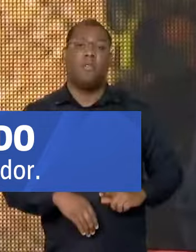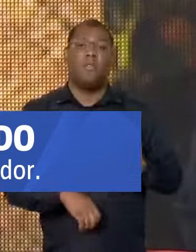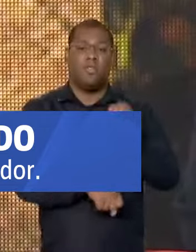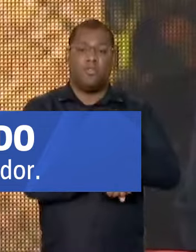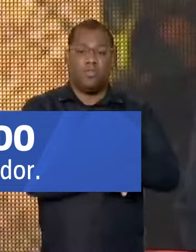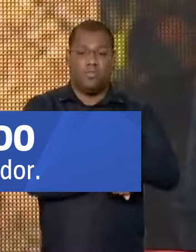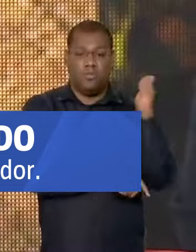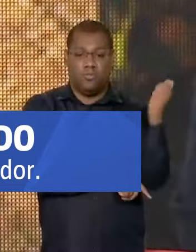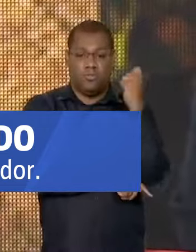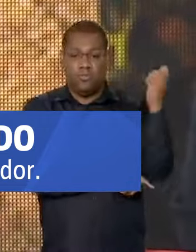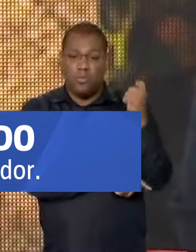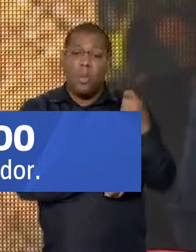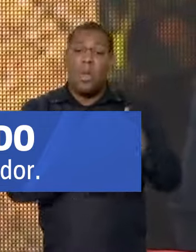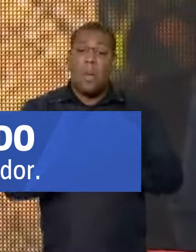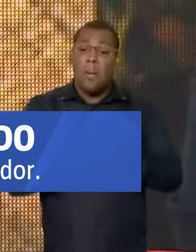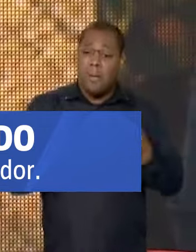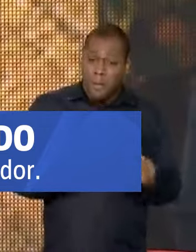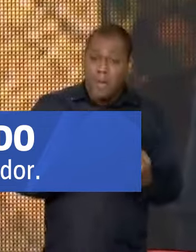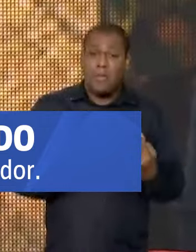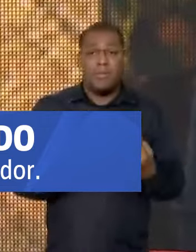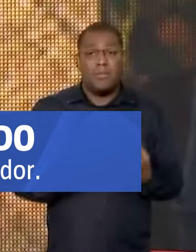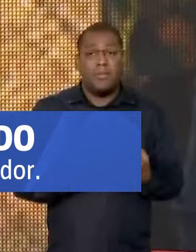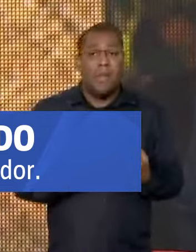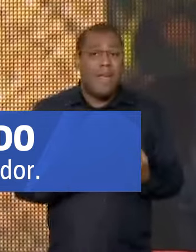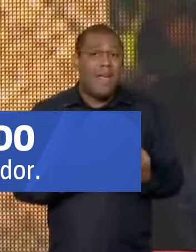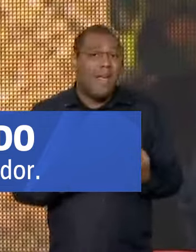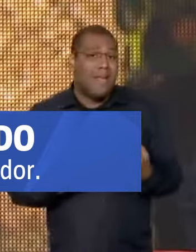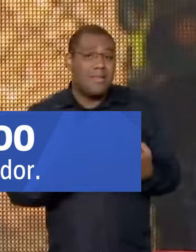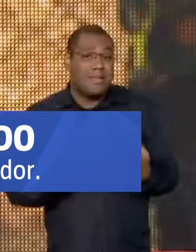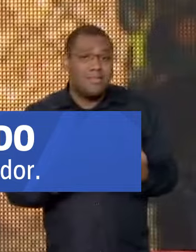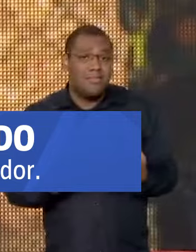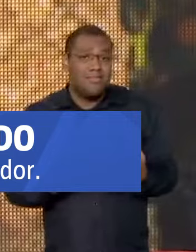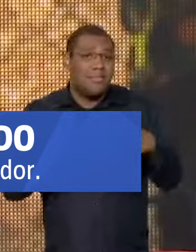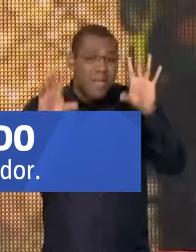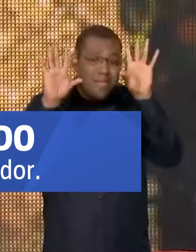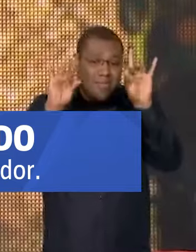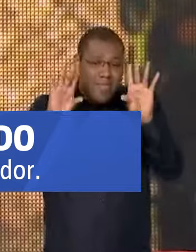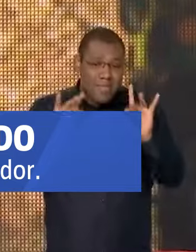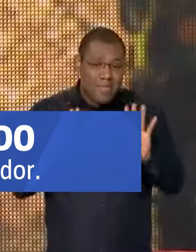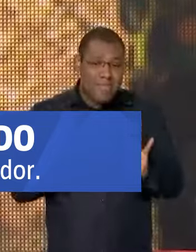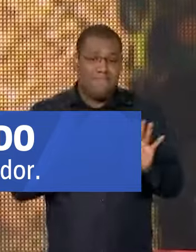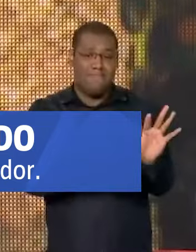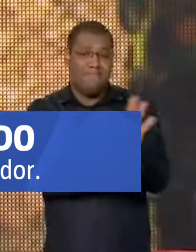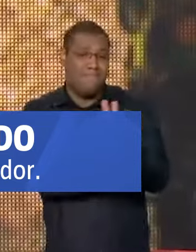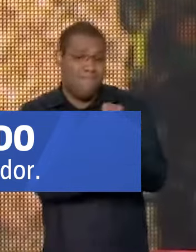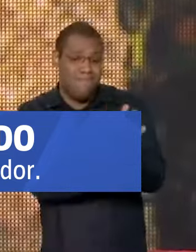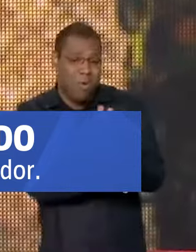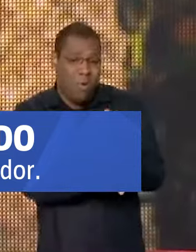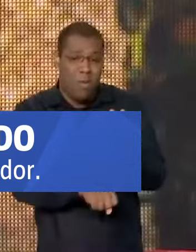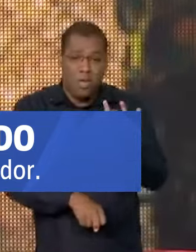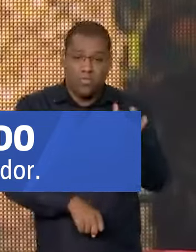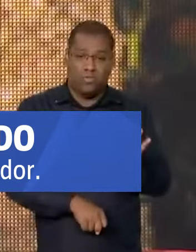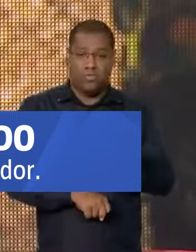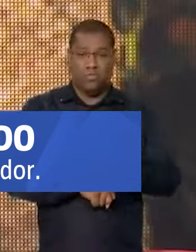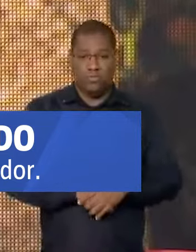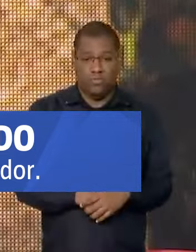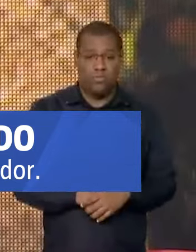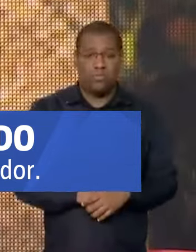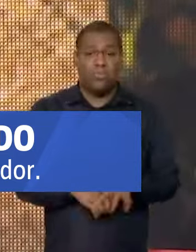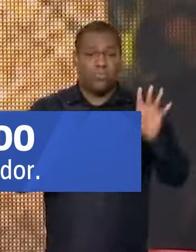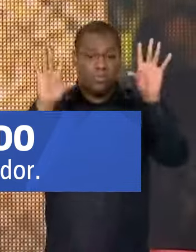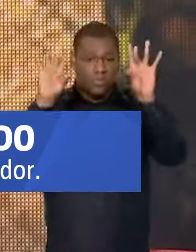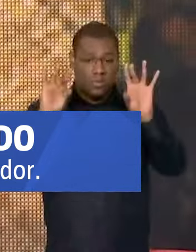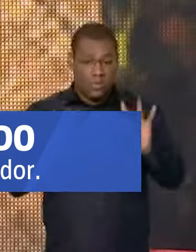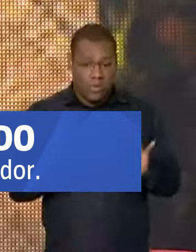com volume de recurso tem a ver com detalhes formais que precisam ser dirimidos na